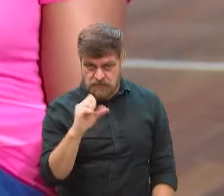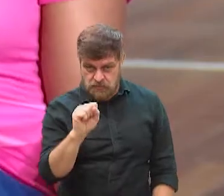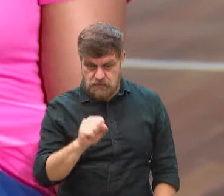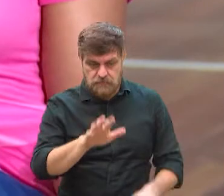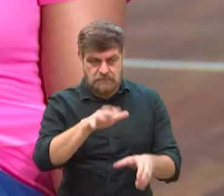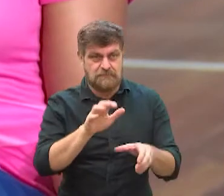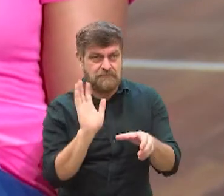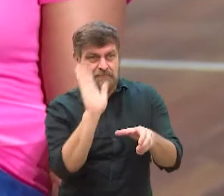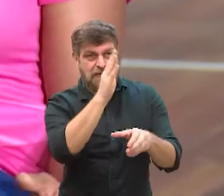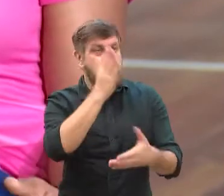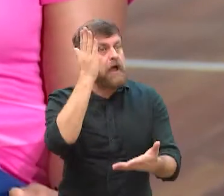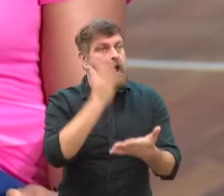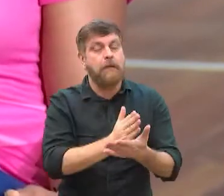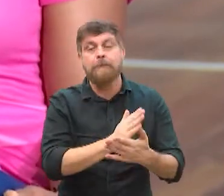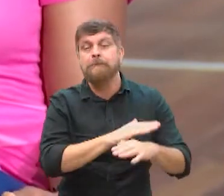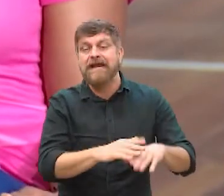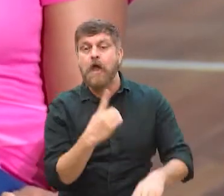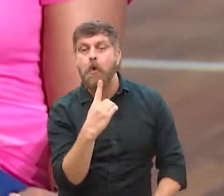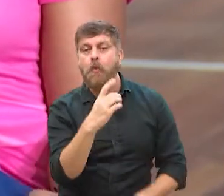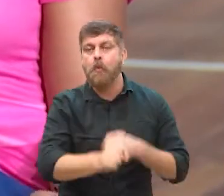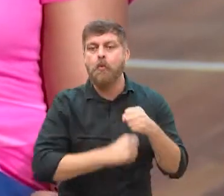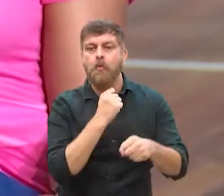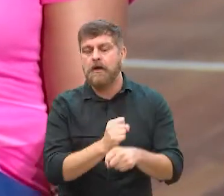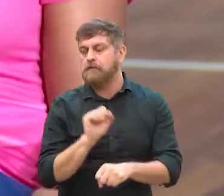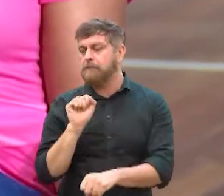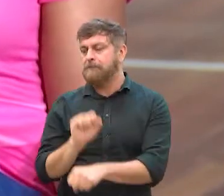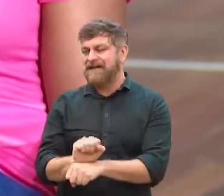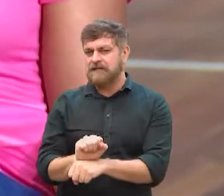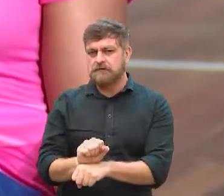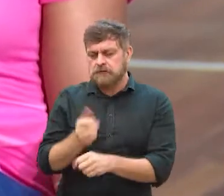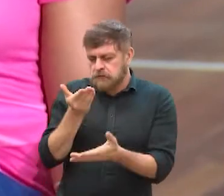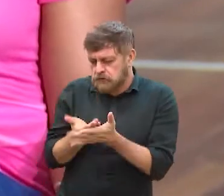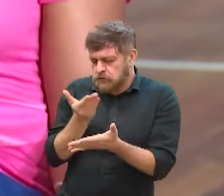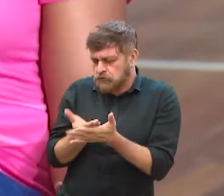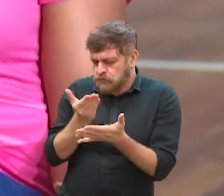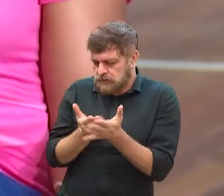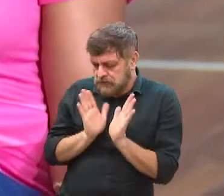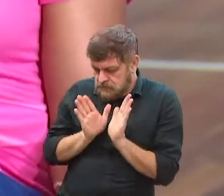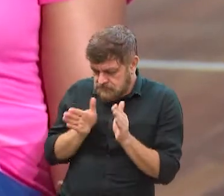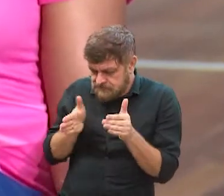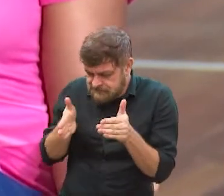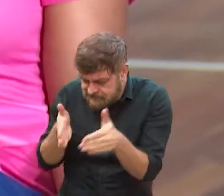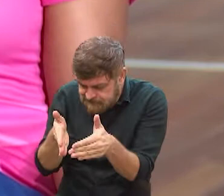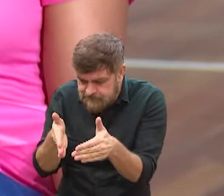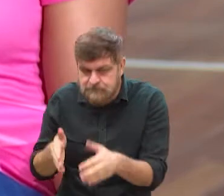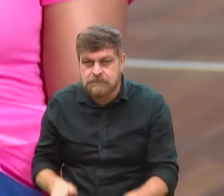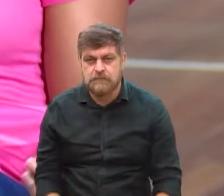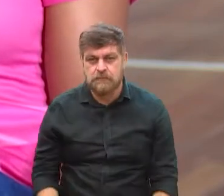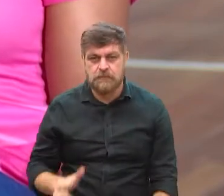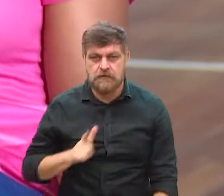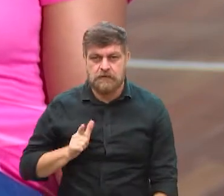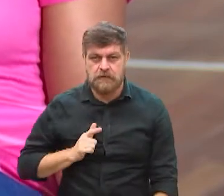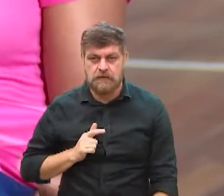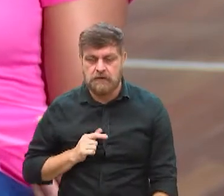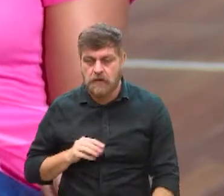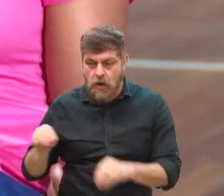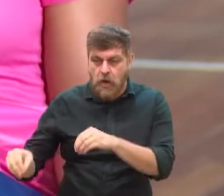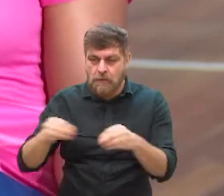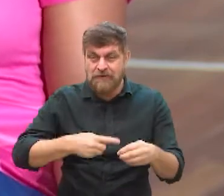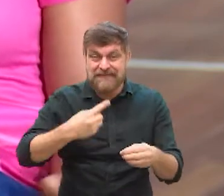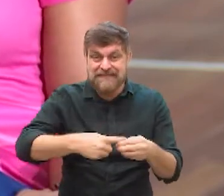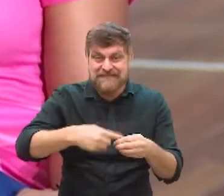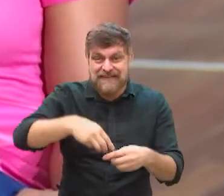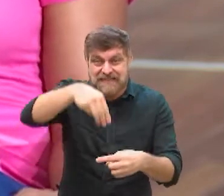de jogar, fiquei 1 ano sem jogar basquete, me dedicando totalmente para os estudos. Tá. Fui morar em Maringá para